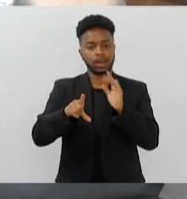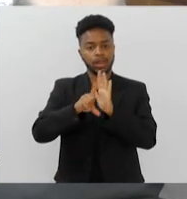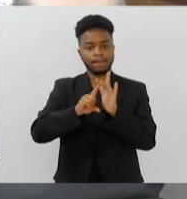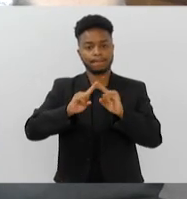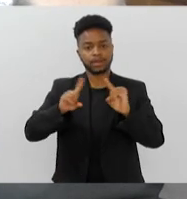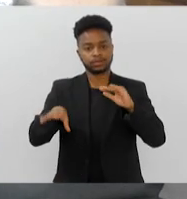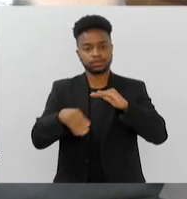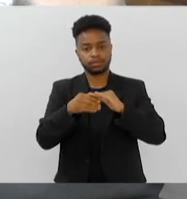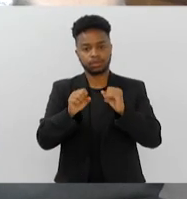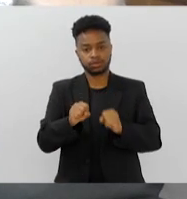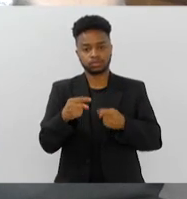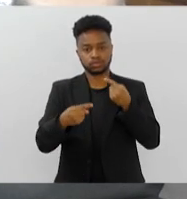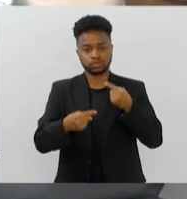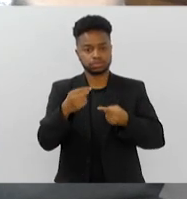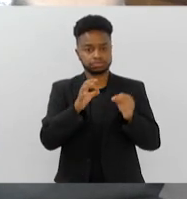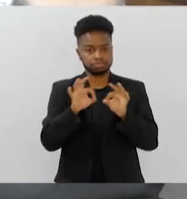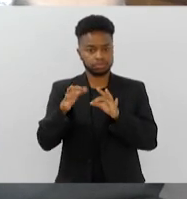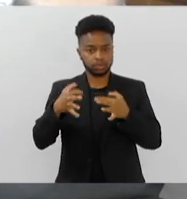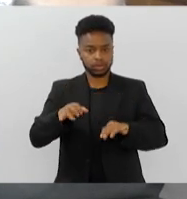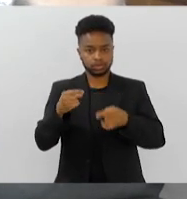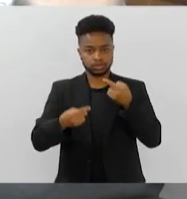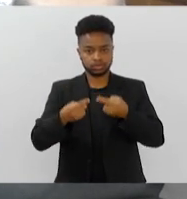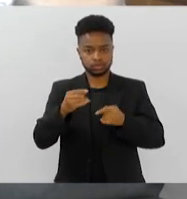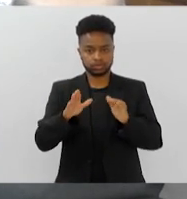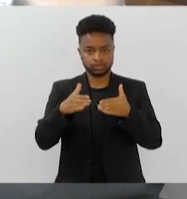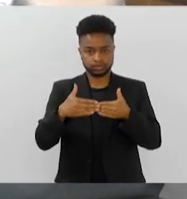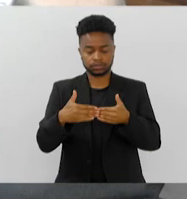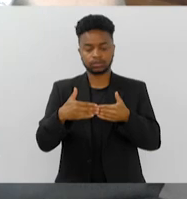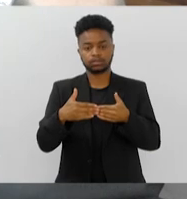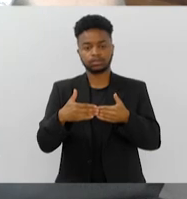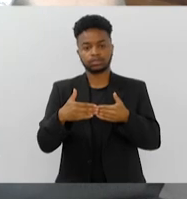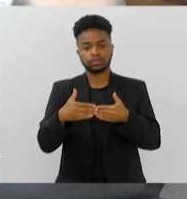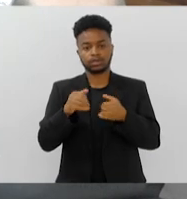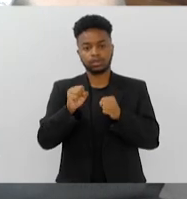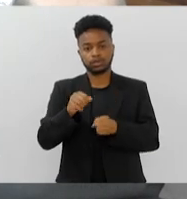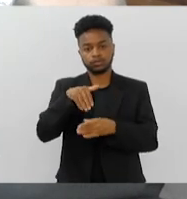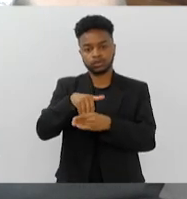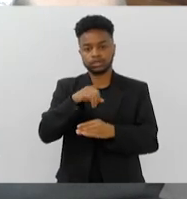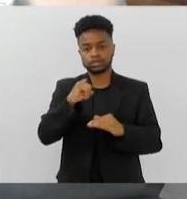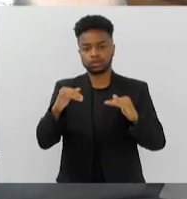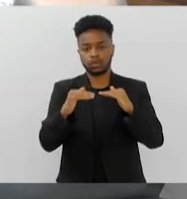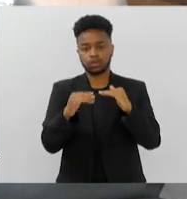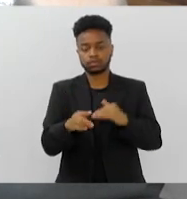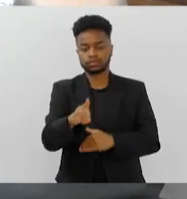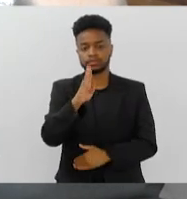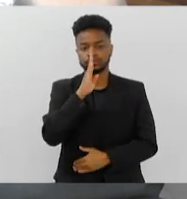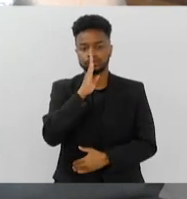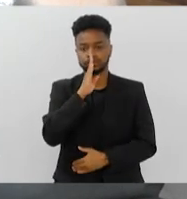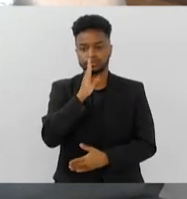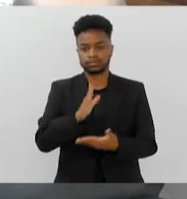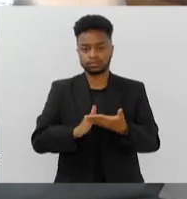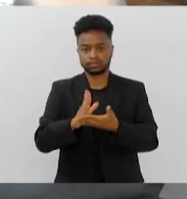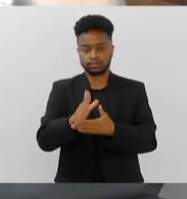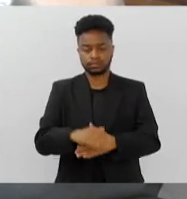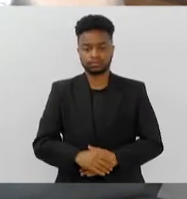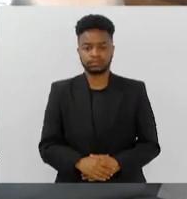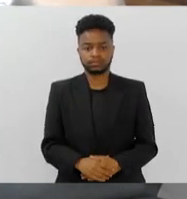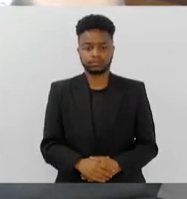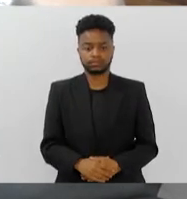discussão. Não havendo quem queira discutir. Encerrada a discussão, em votação, senhores que aprovam, permaneçam como estão,